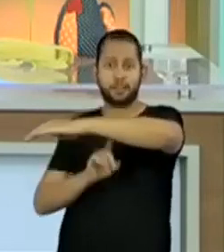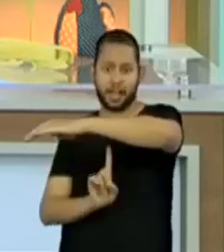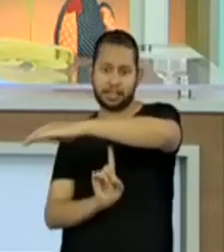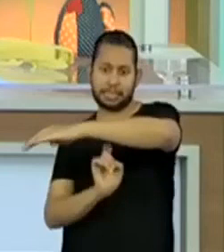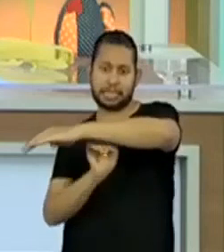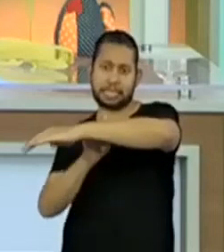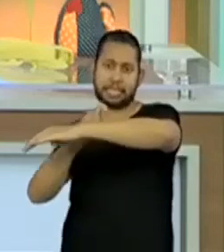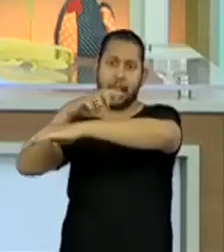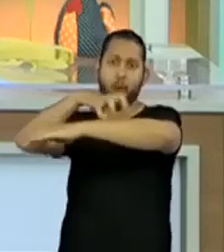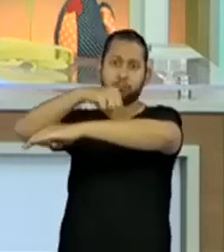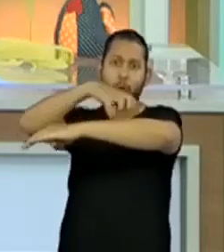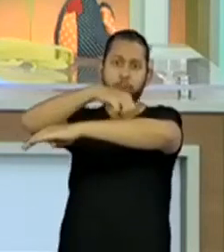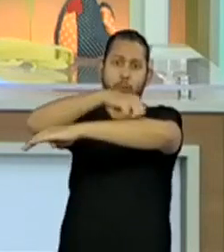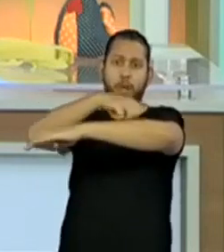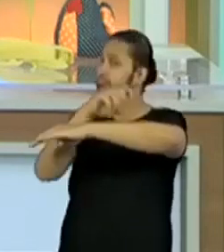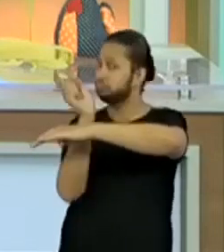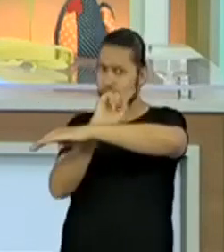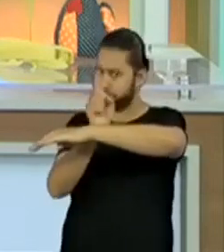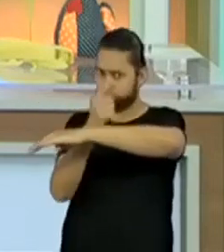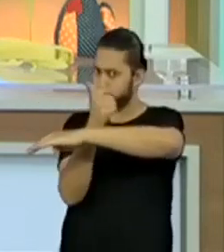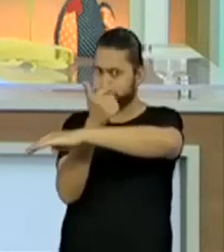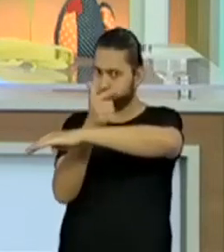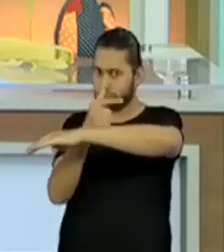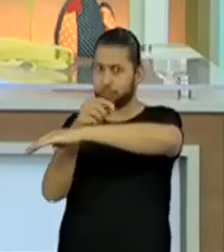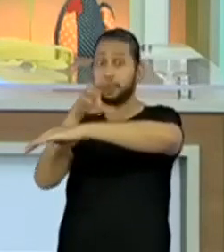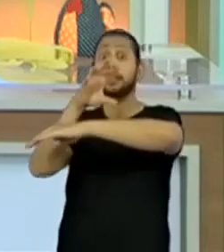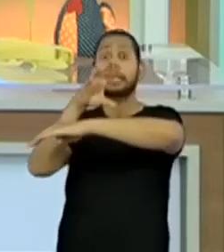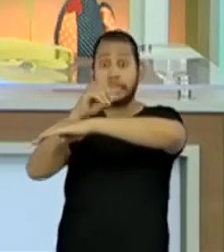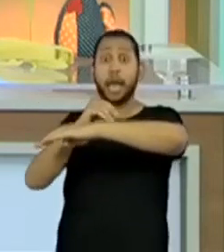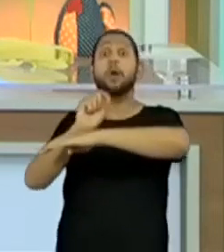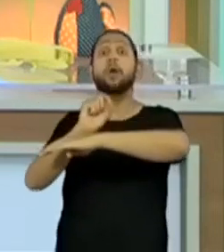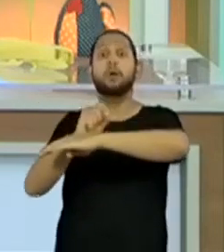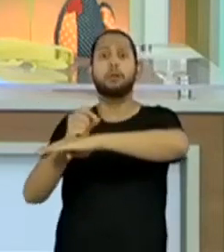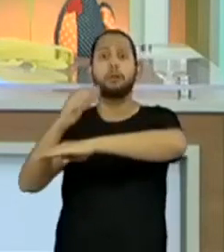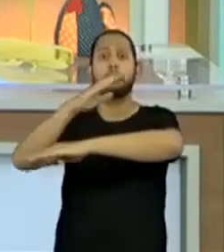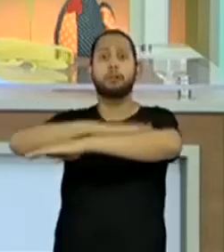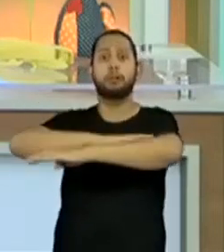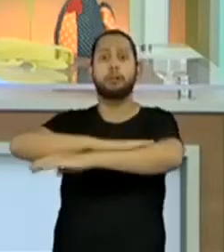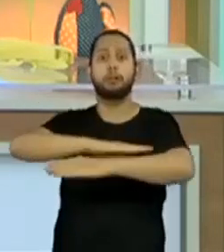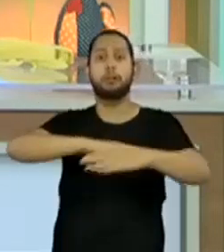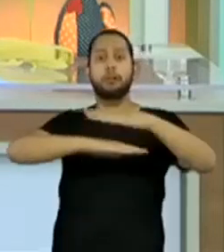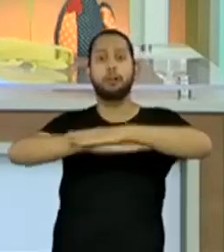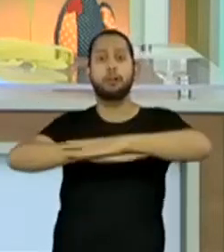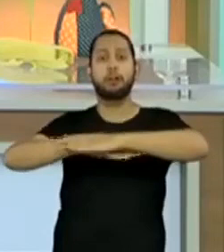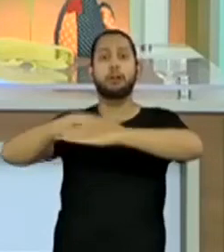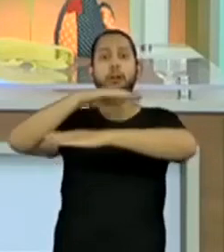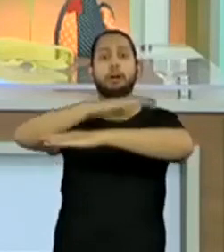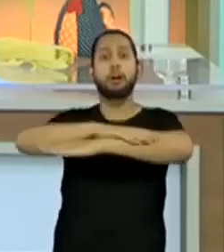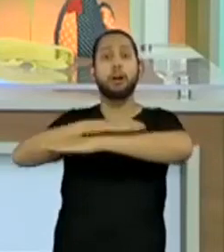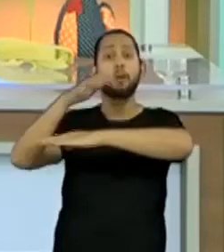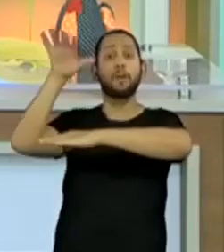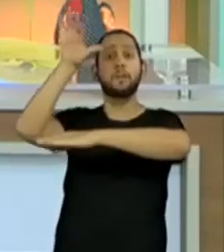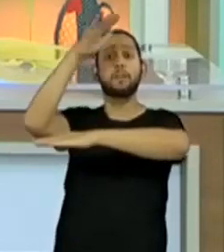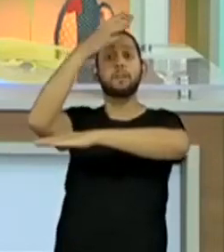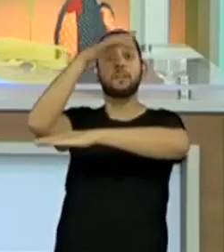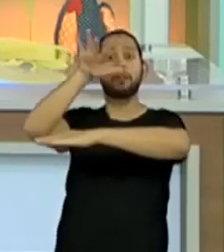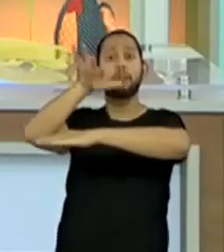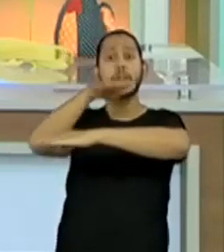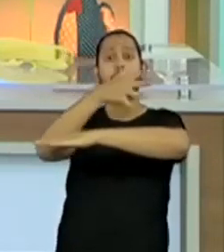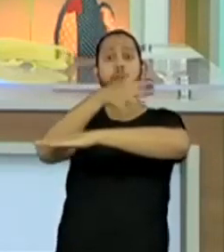e comer as folhas que estão na planta. Elas vão se alimentar principalmente das folhas que caíram sobre o